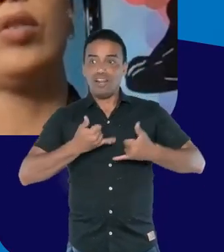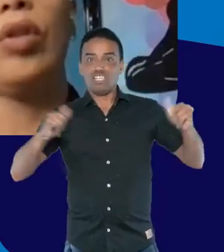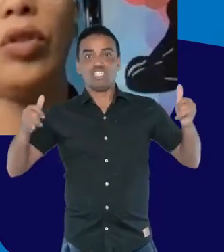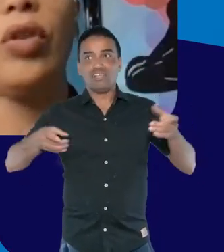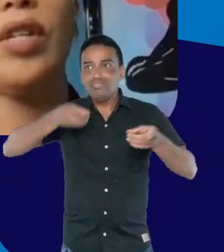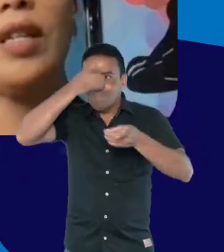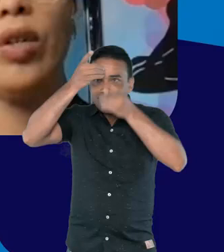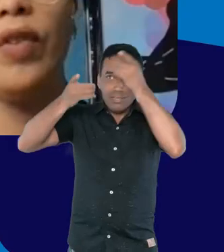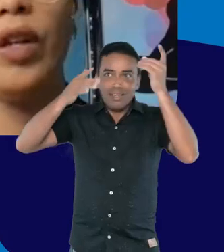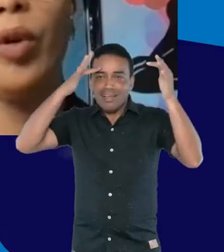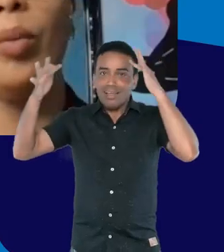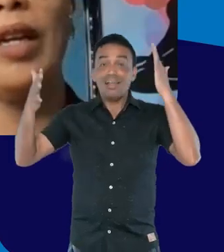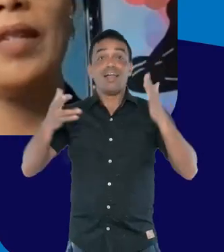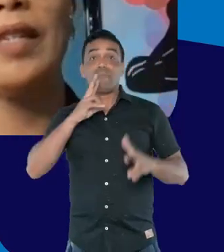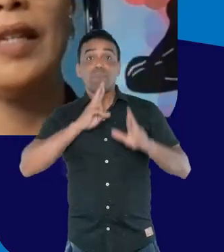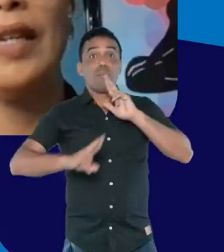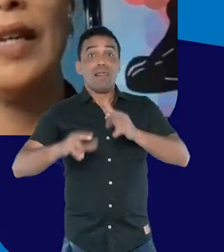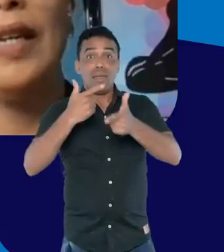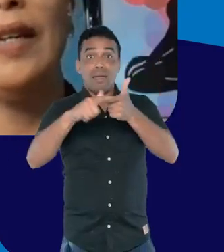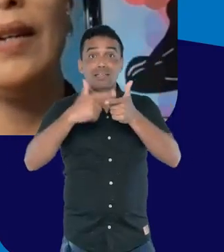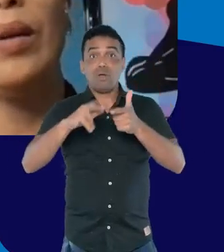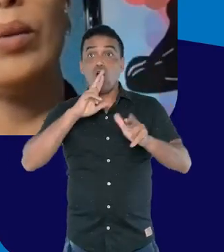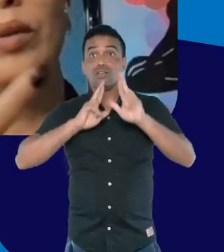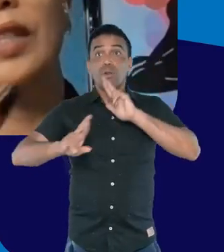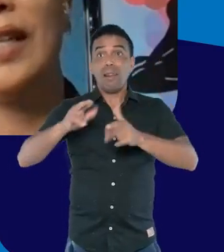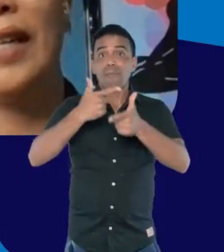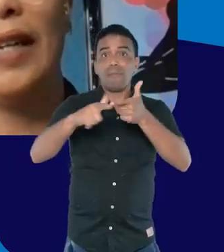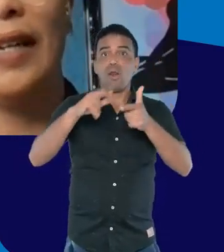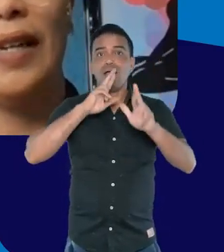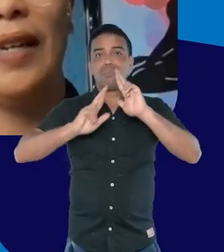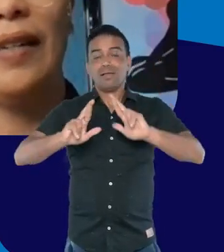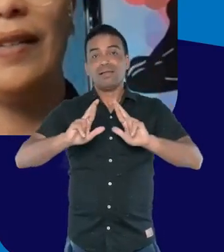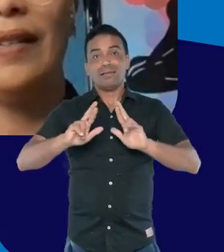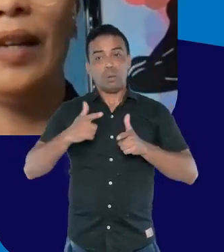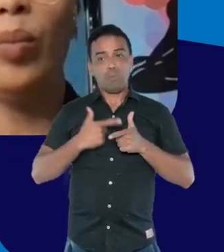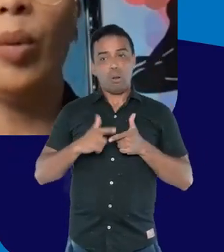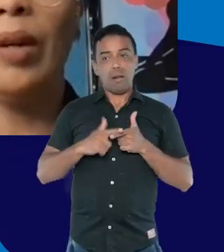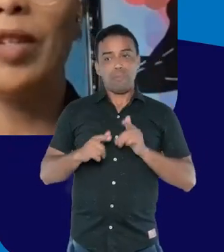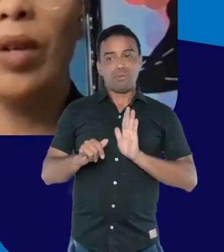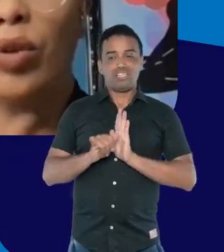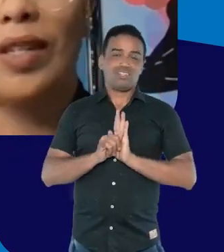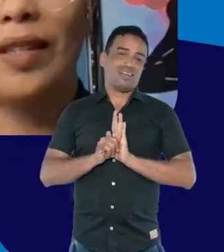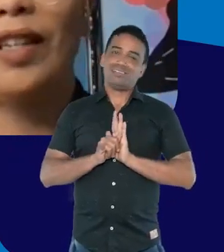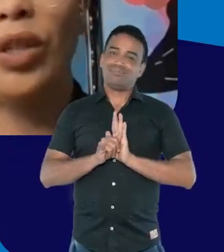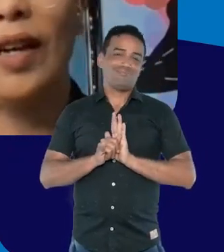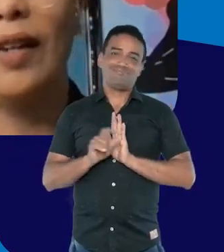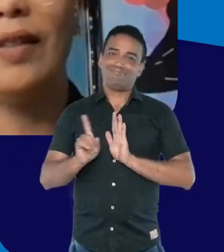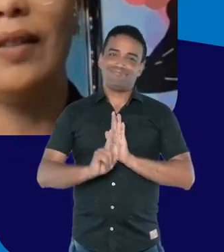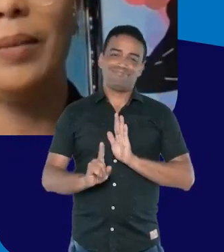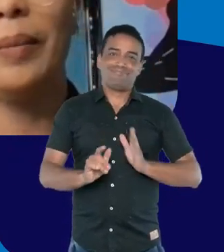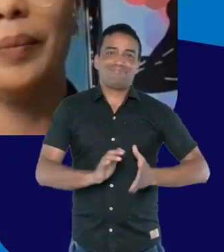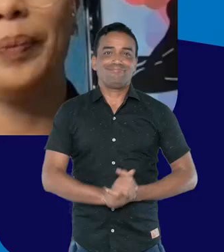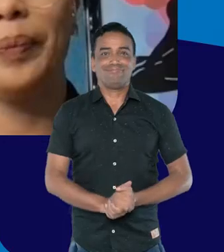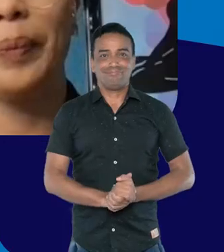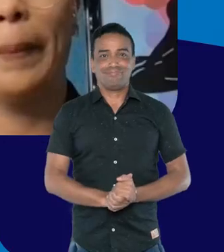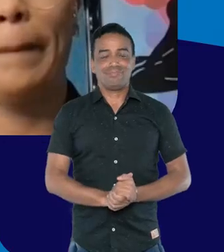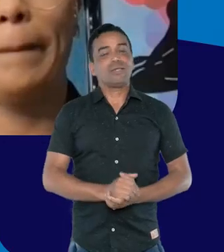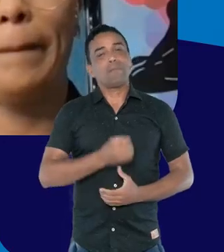energia criando soluções, resolvendo problemas e não tendo problemas com as suas identidades,